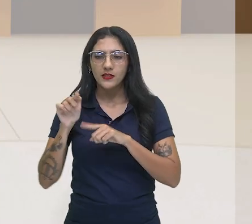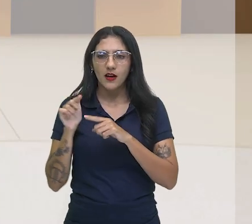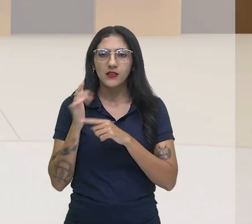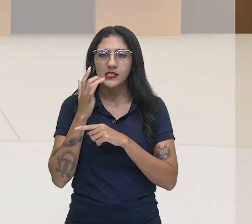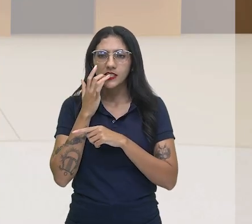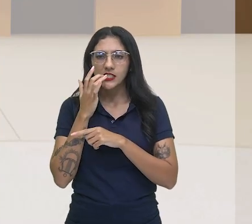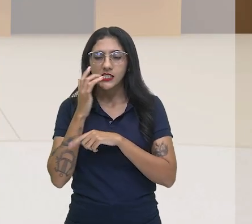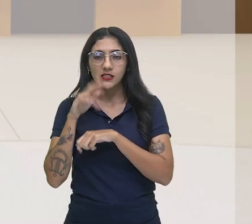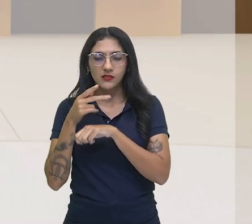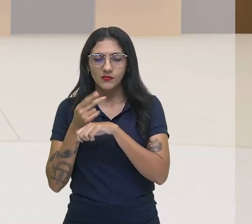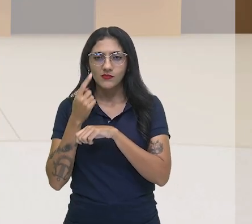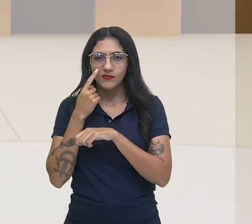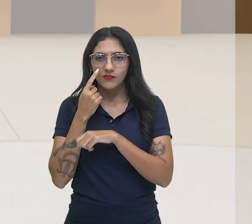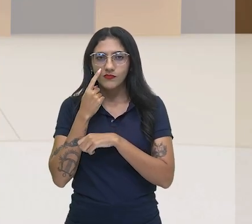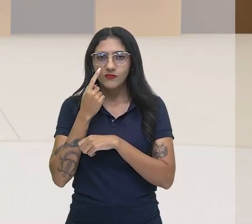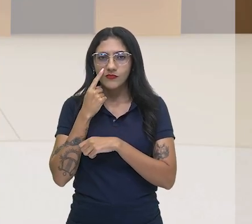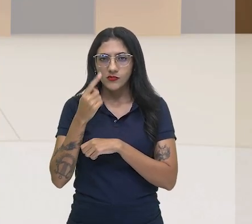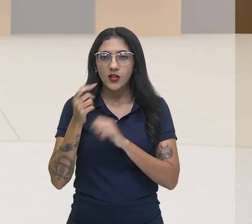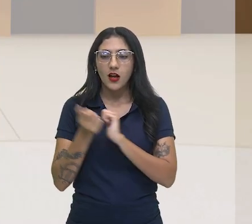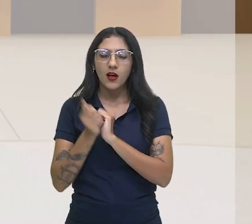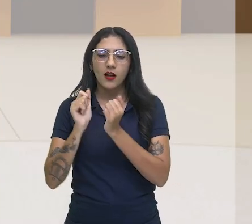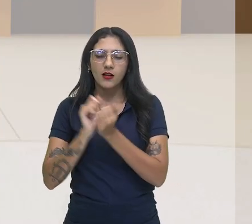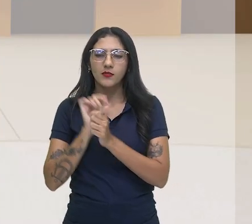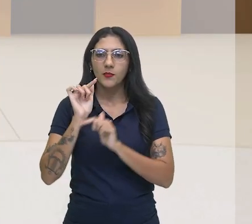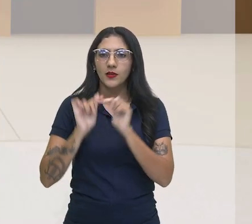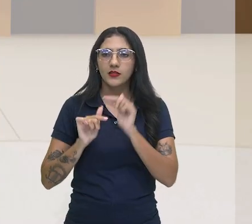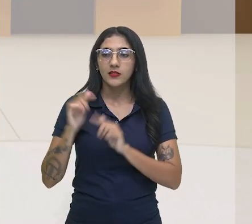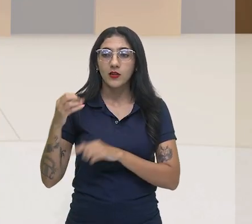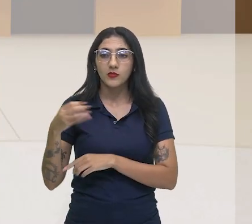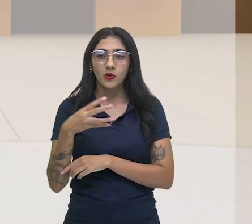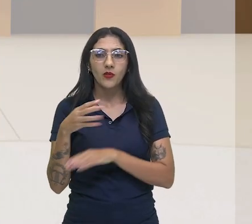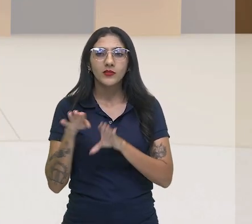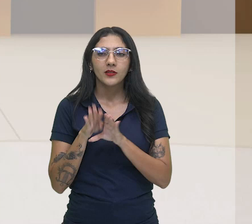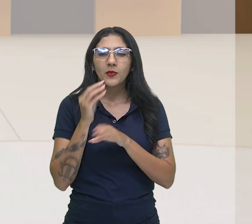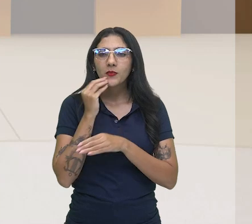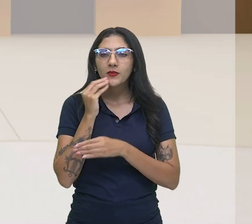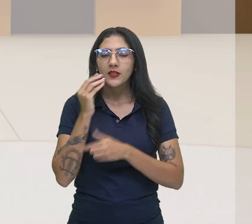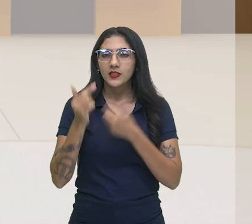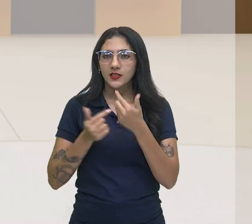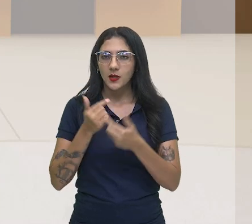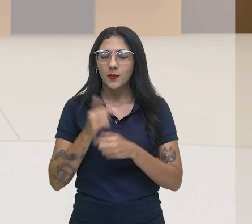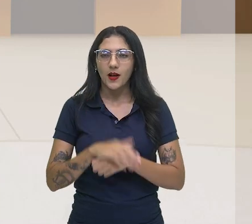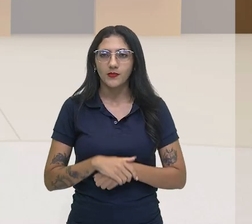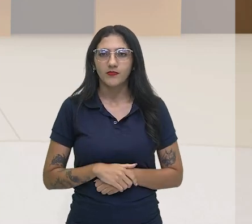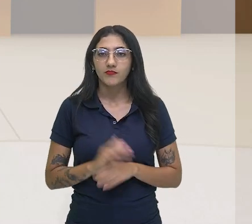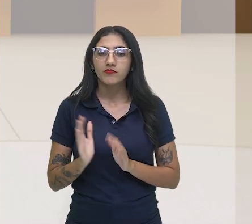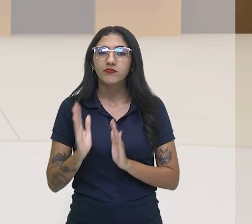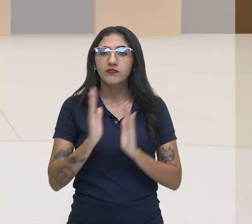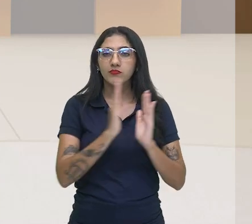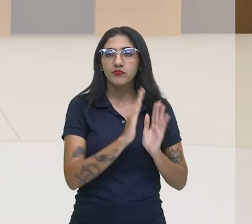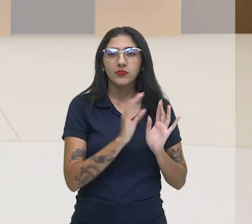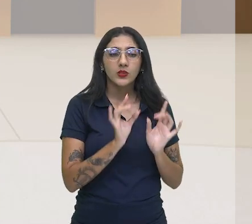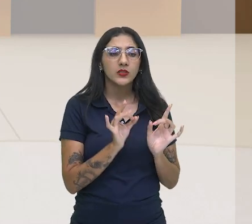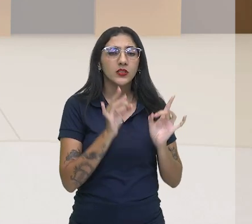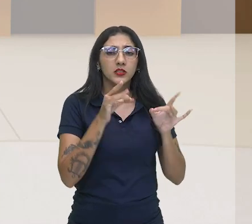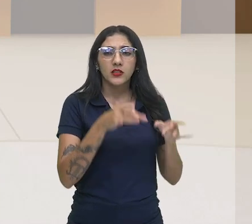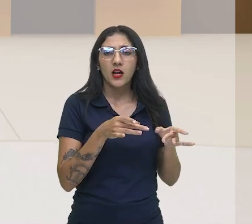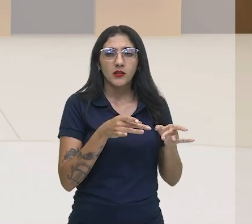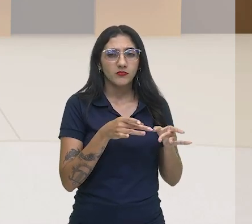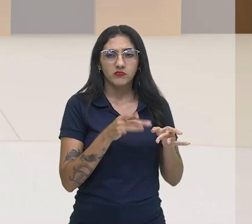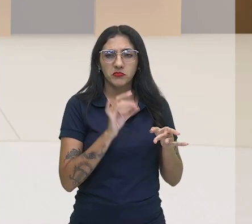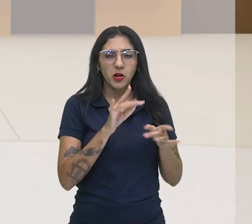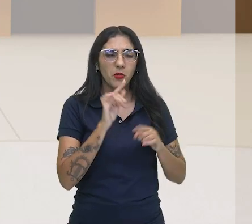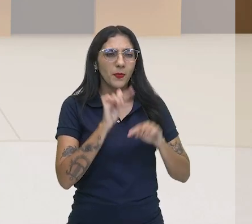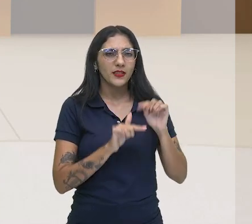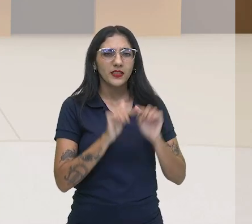vai ler o conceito, para então transformar em novos produtos e gerando emprego na região, professora. Enquanto o descarte é o ato de jogar fora